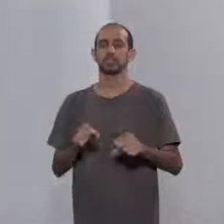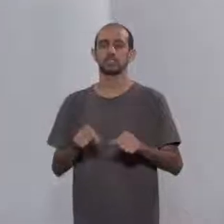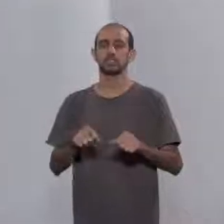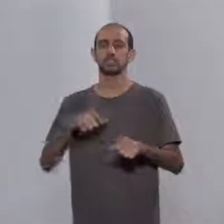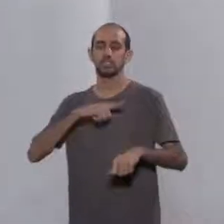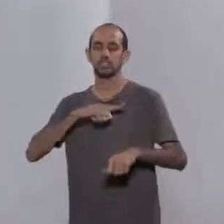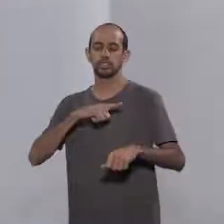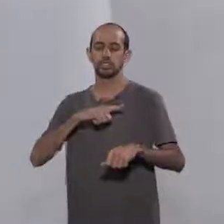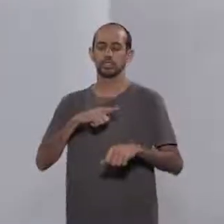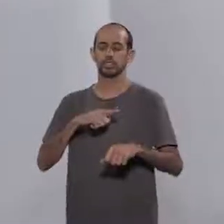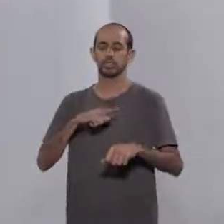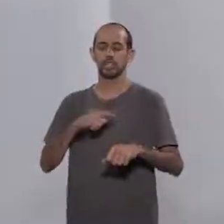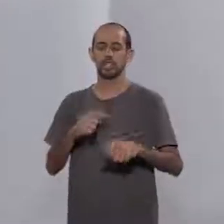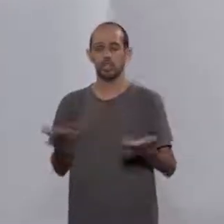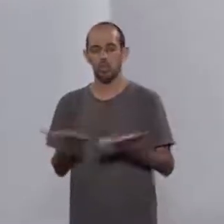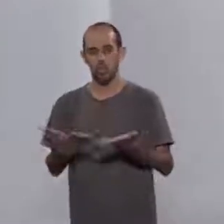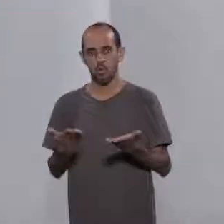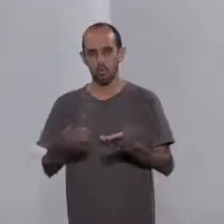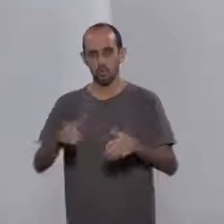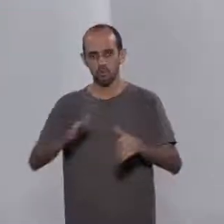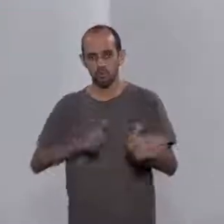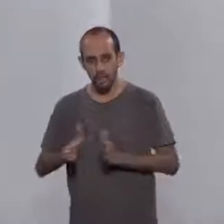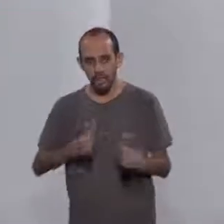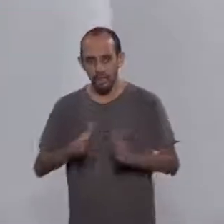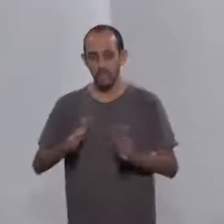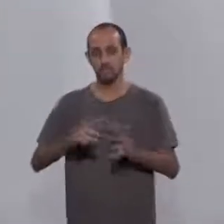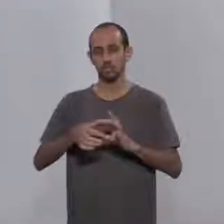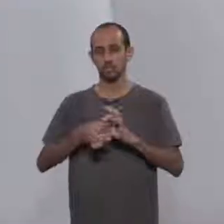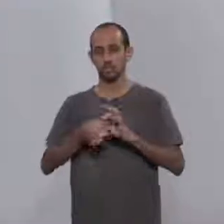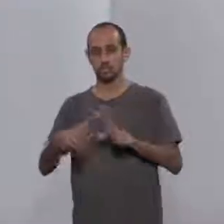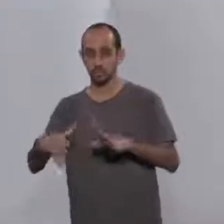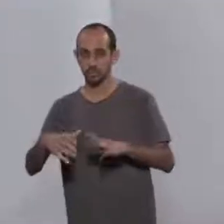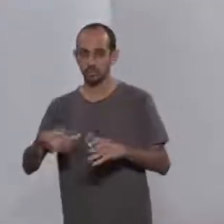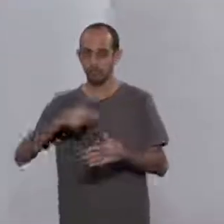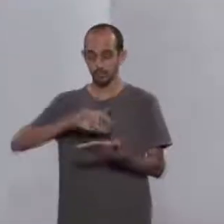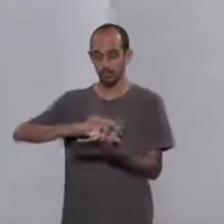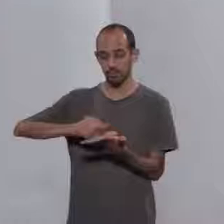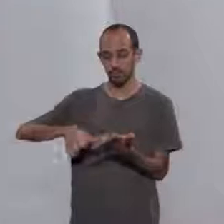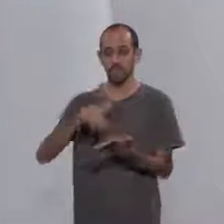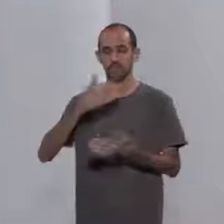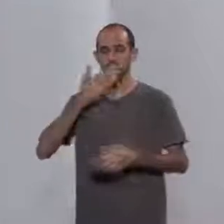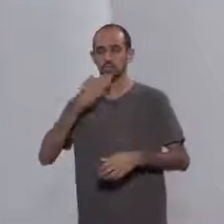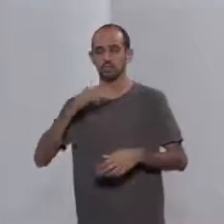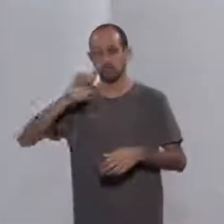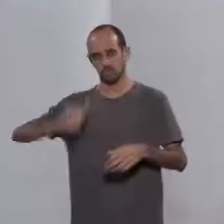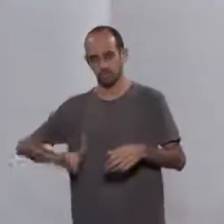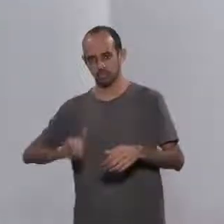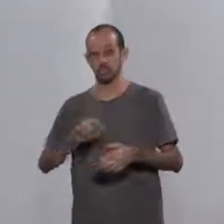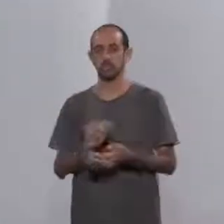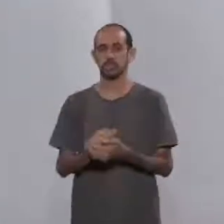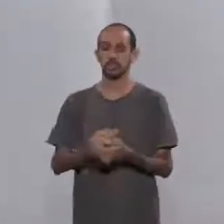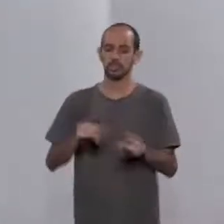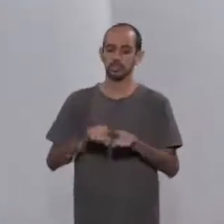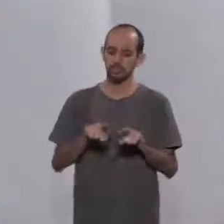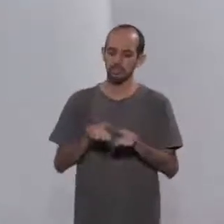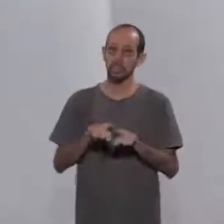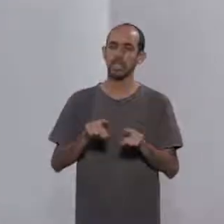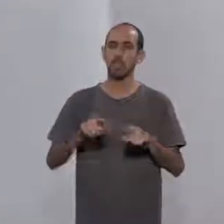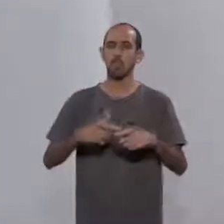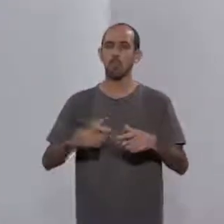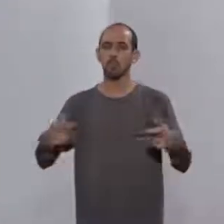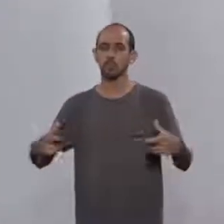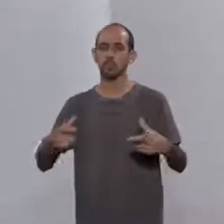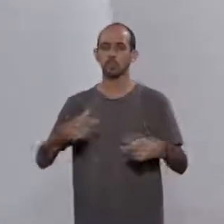acesso, permanência e aprendizado. Então, essas crianças, né, de variados contextos, elas começaram a chegar. E realmente teve um aumento.